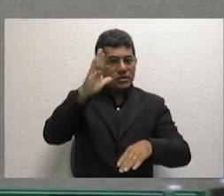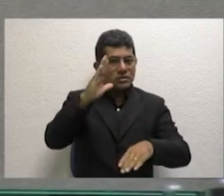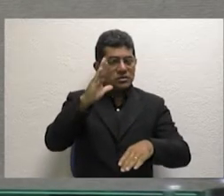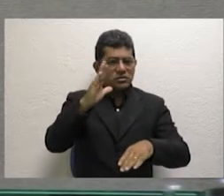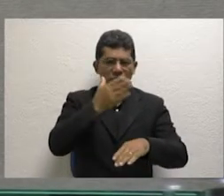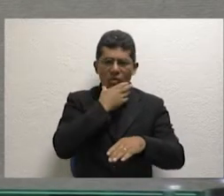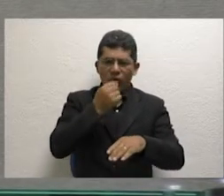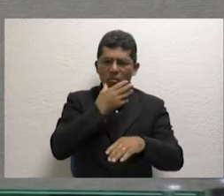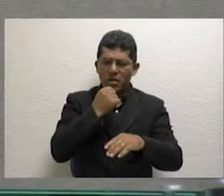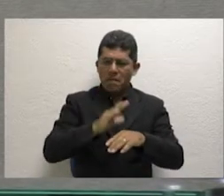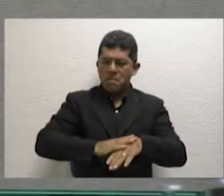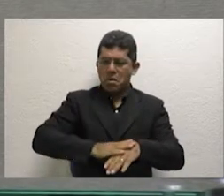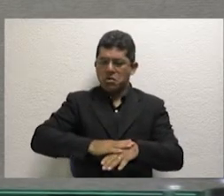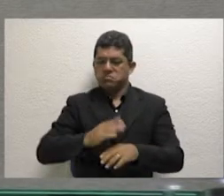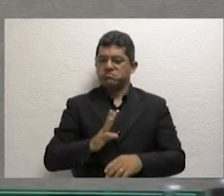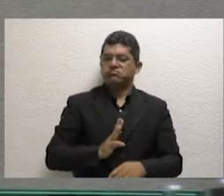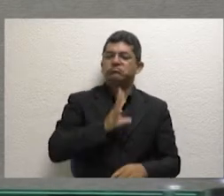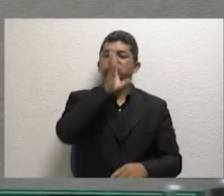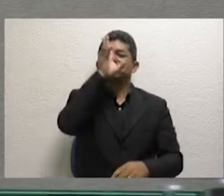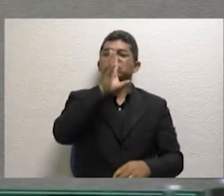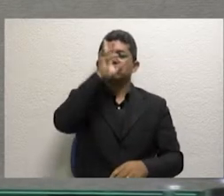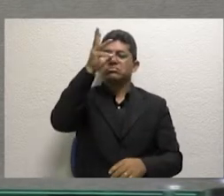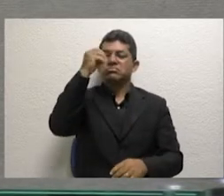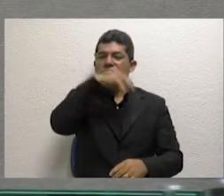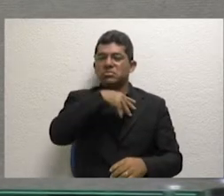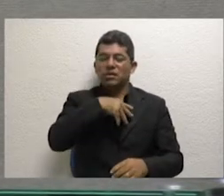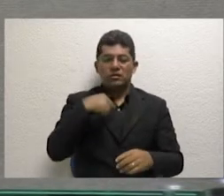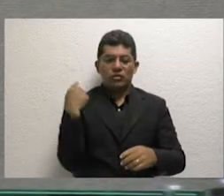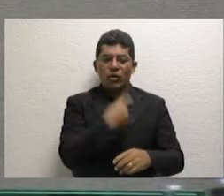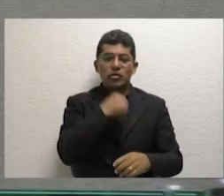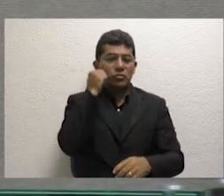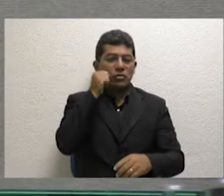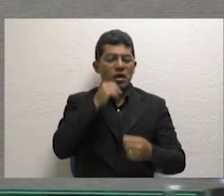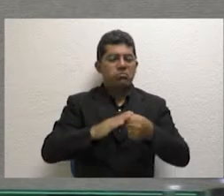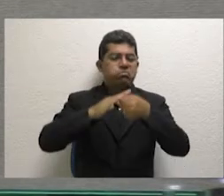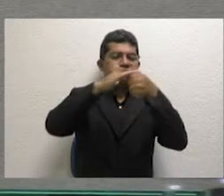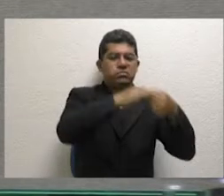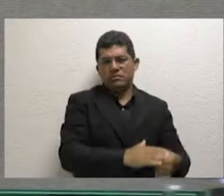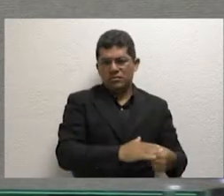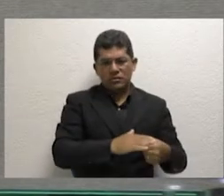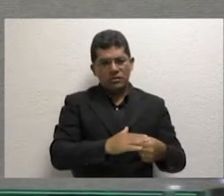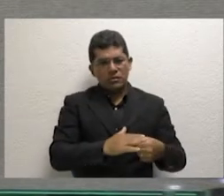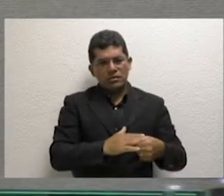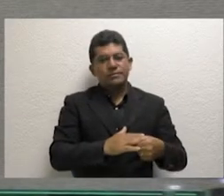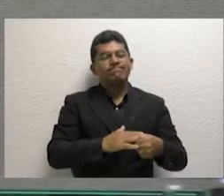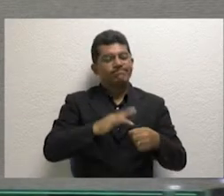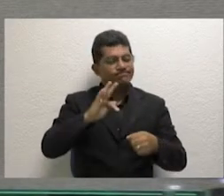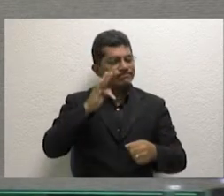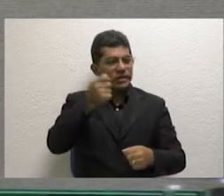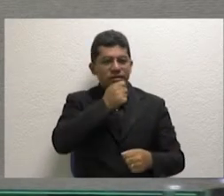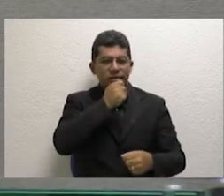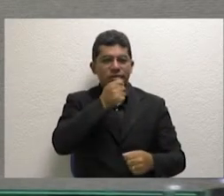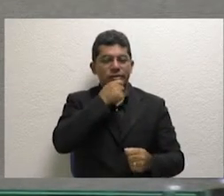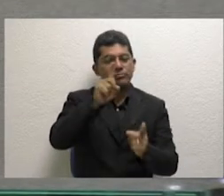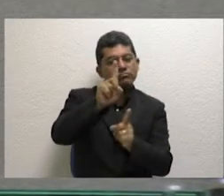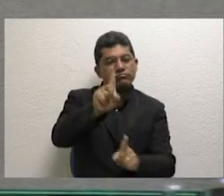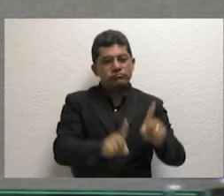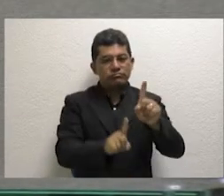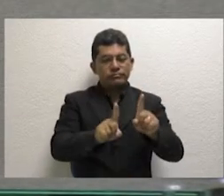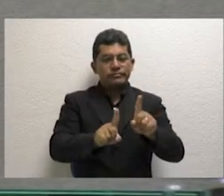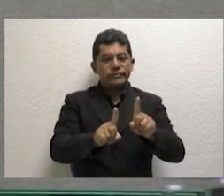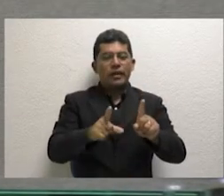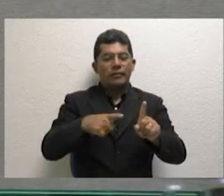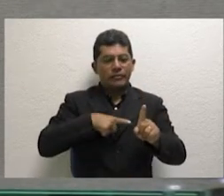machismo ainda domina a gente não tem a mesma chance de chegar ao topo em especial nas áreas de